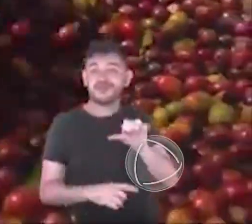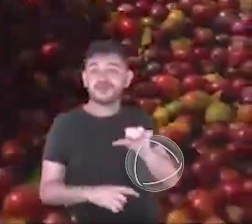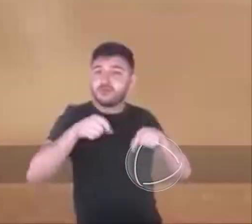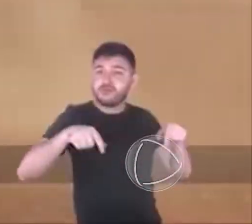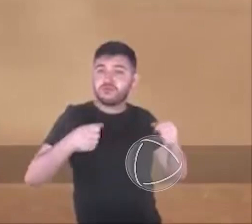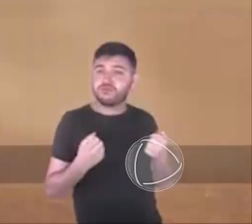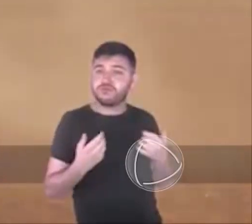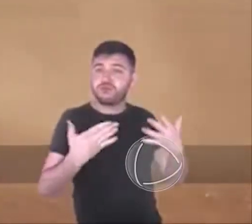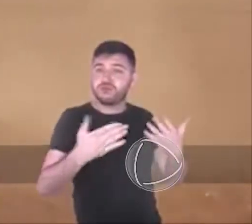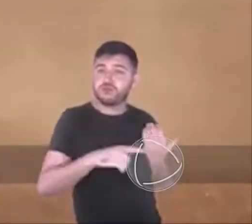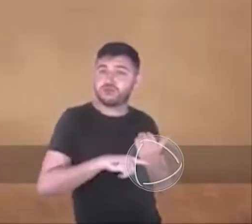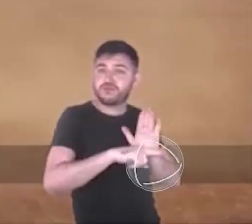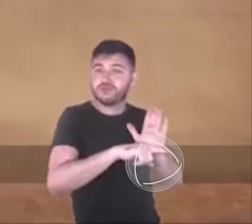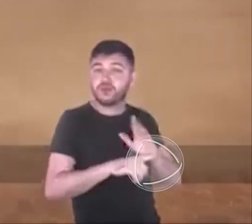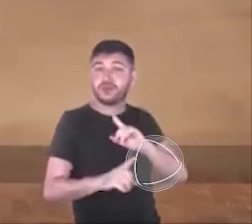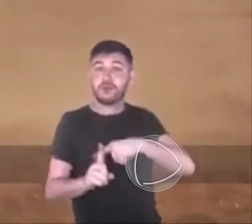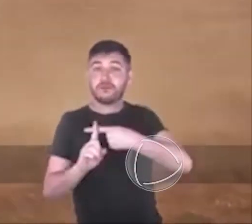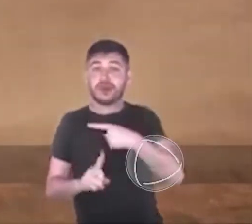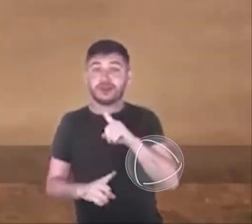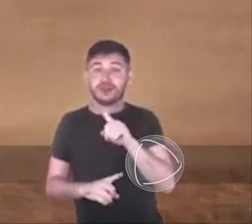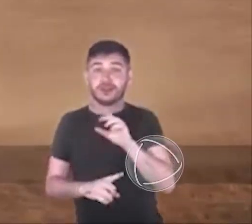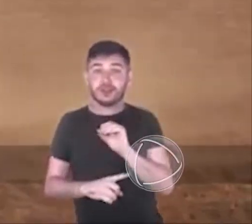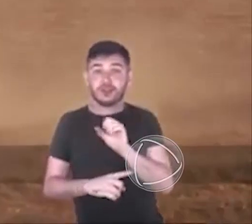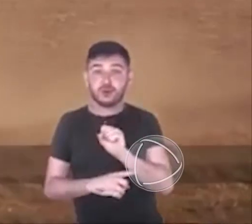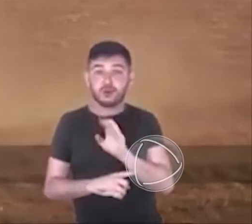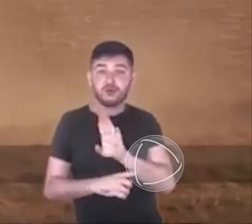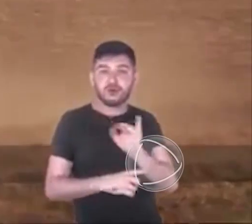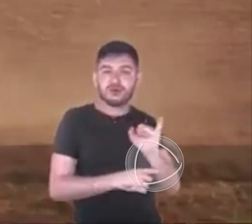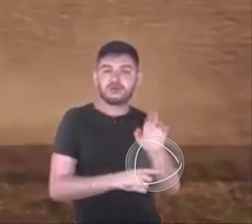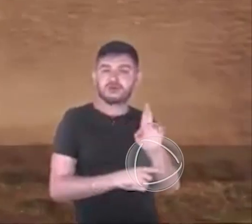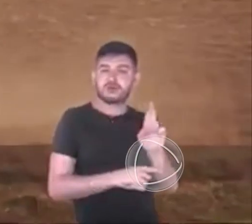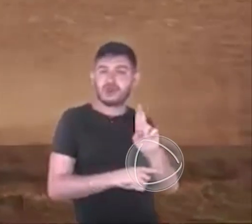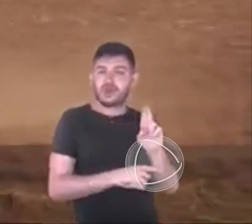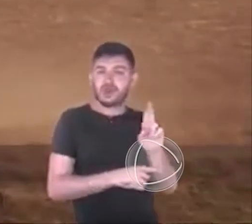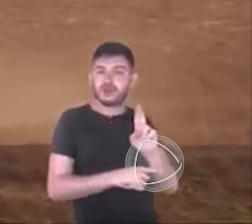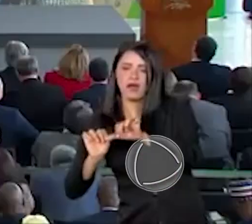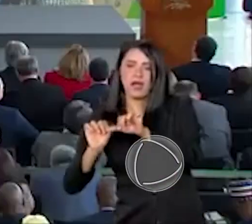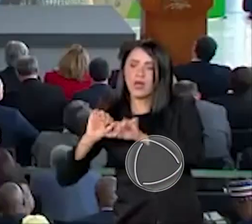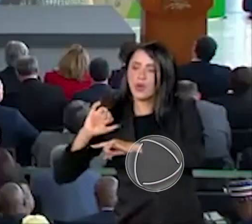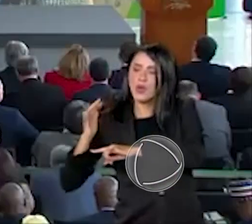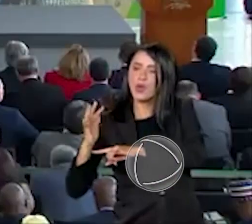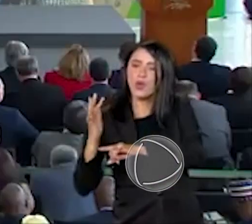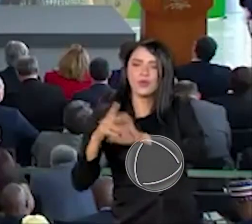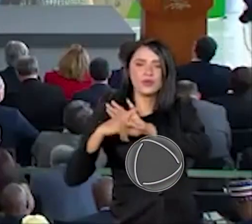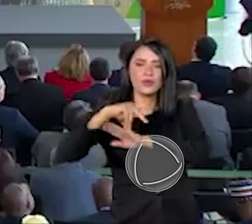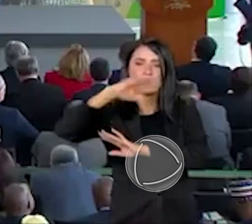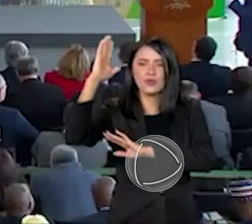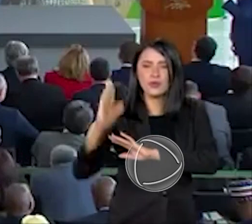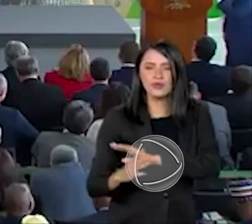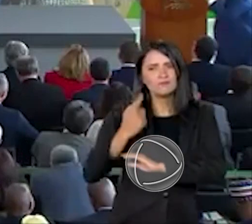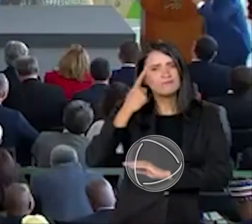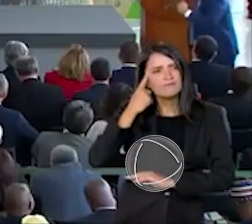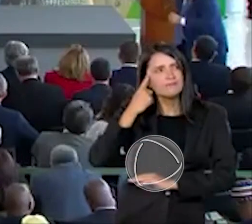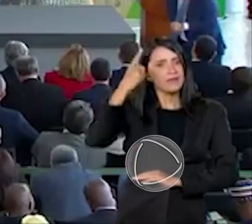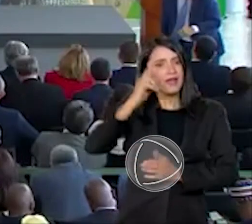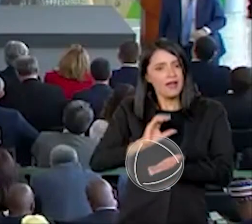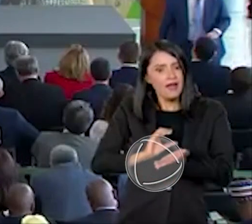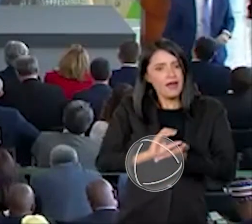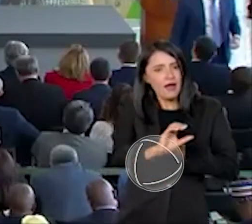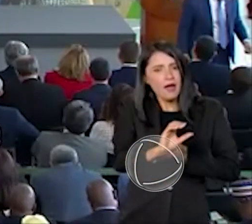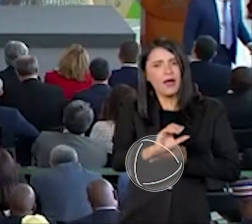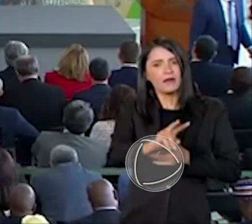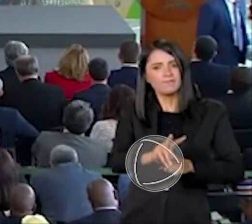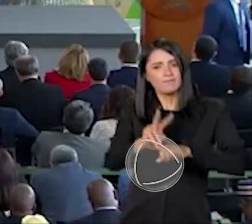incentivos de redução de até 1% na taxa de juros do financiamento. Essa ideia de financiar a juros